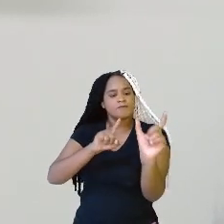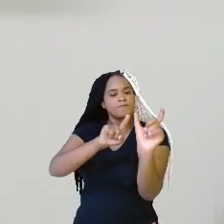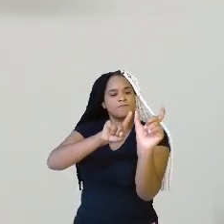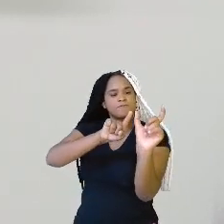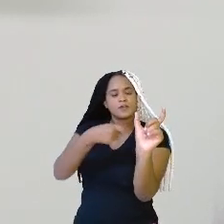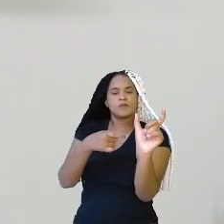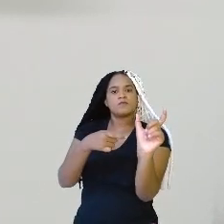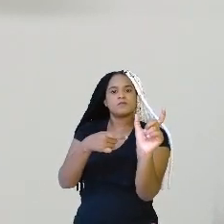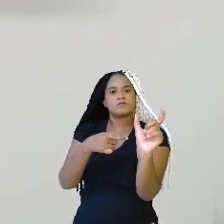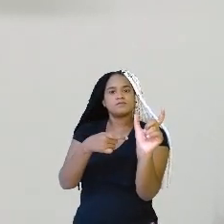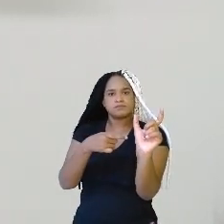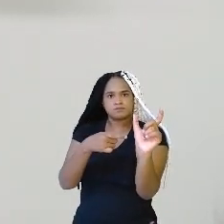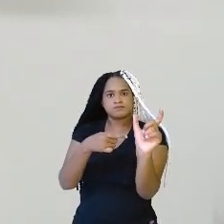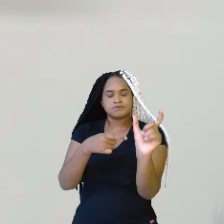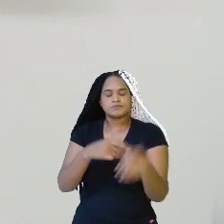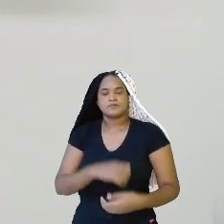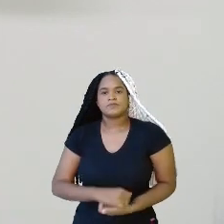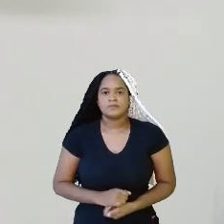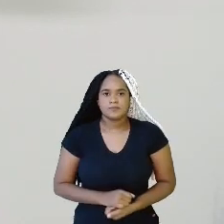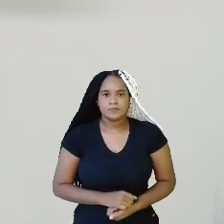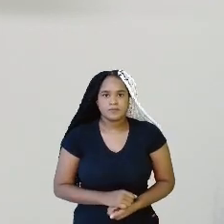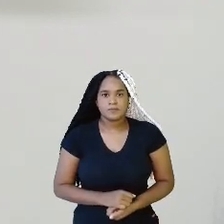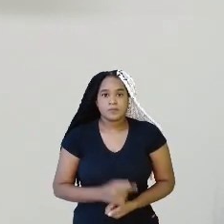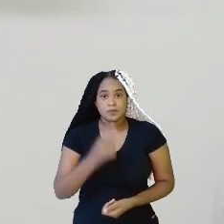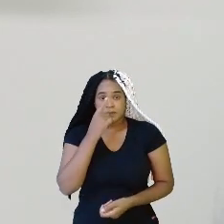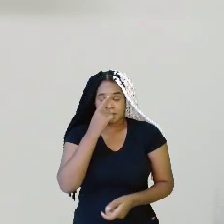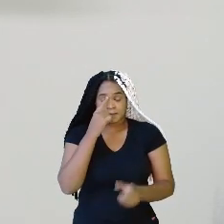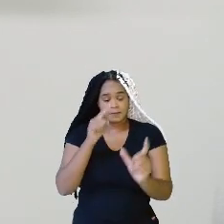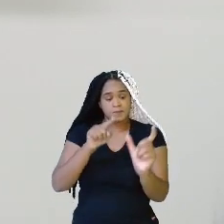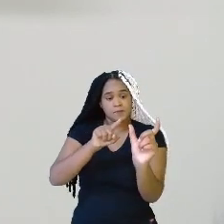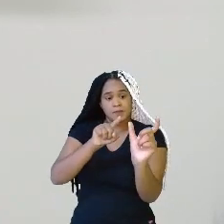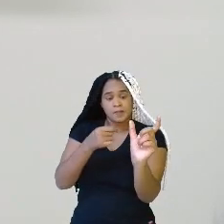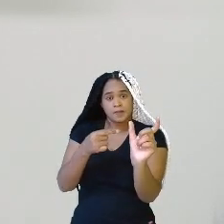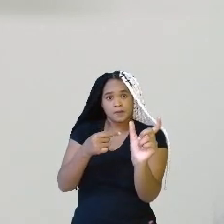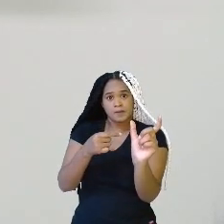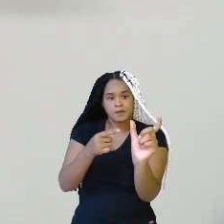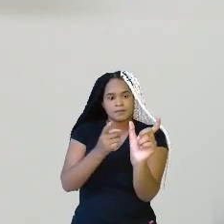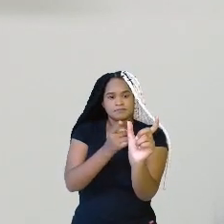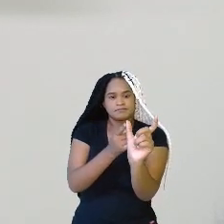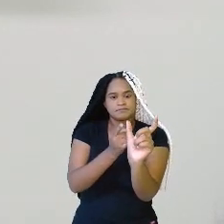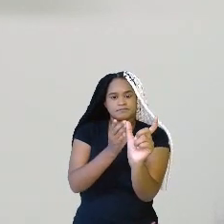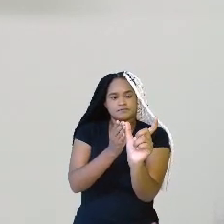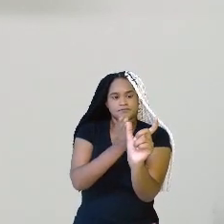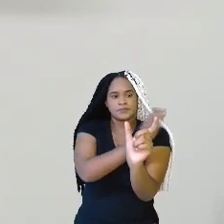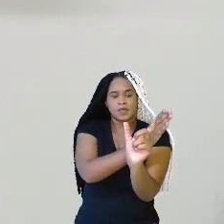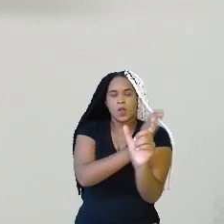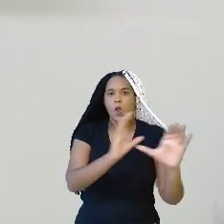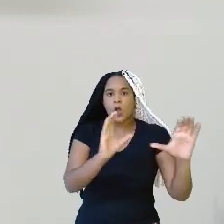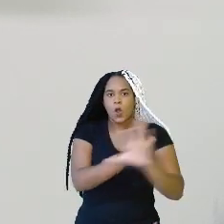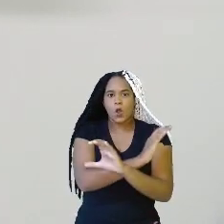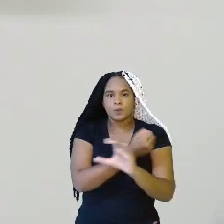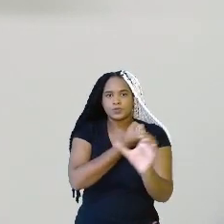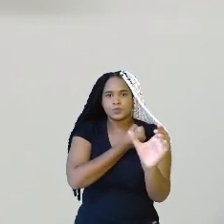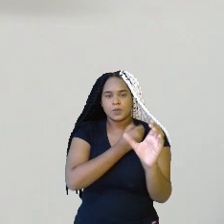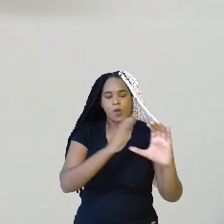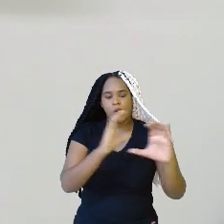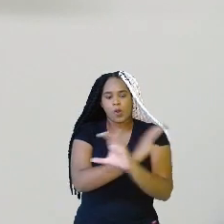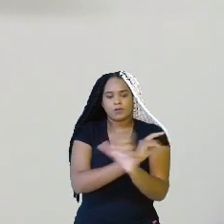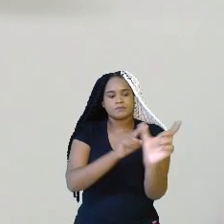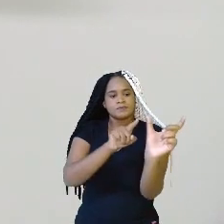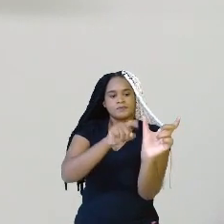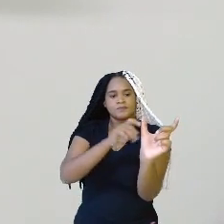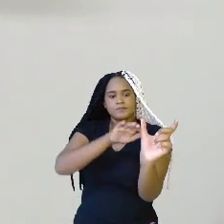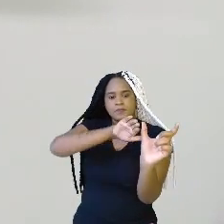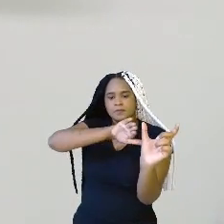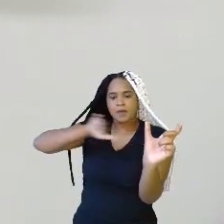existirá vírgula. Antes da vírgula, parte inteira. Depois da